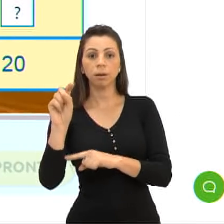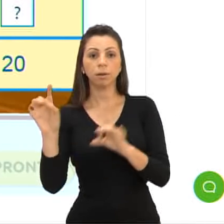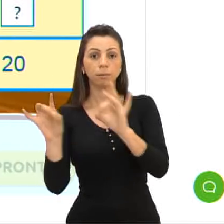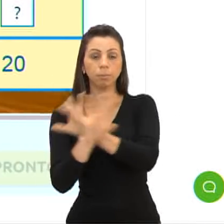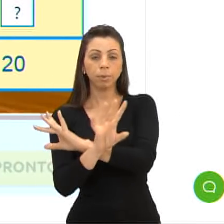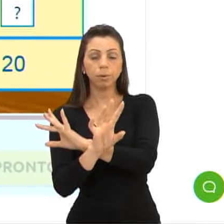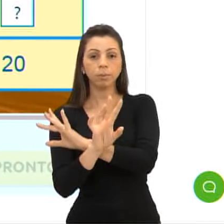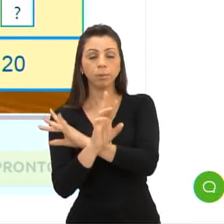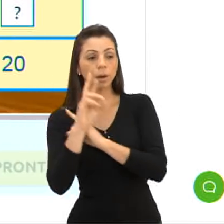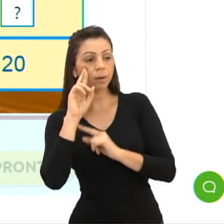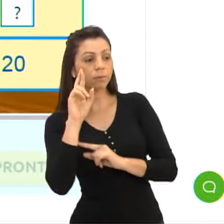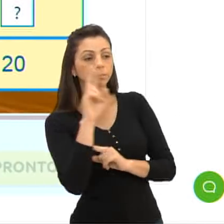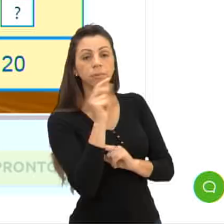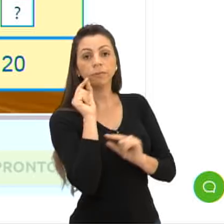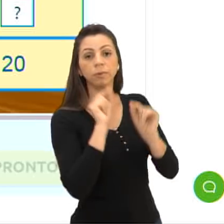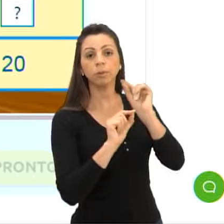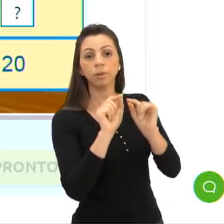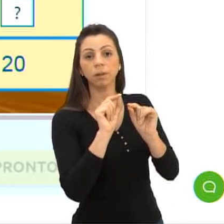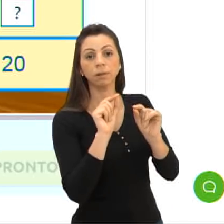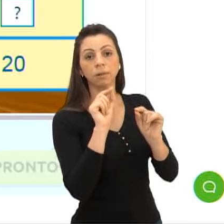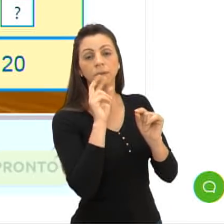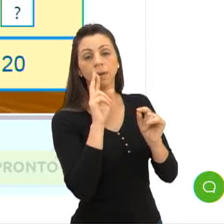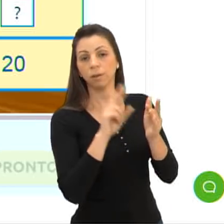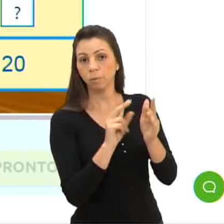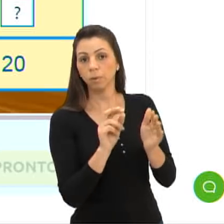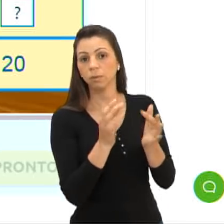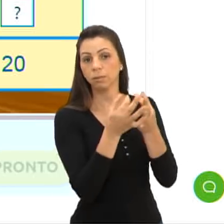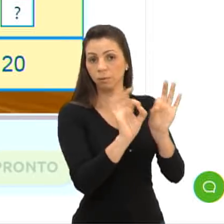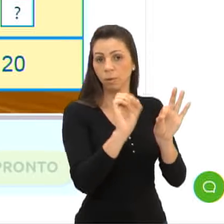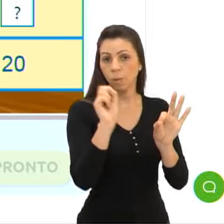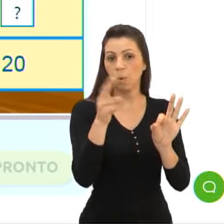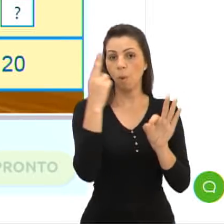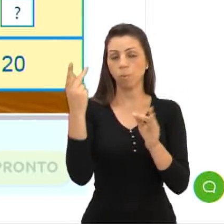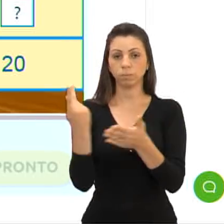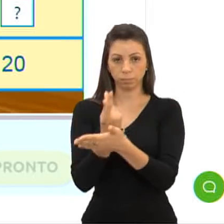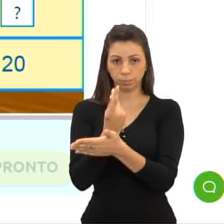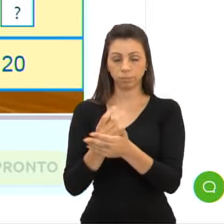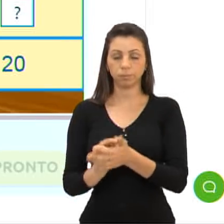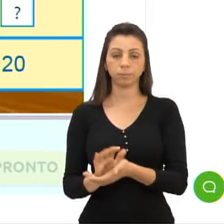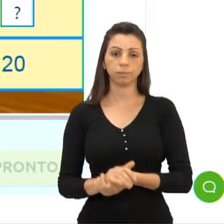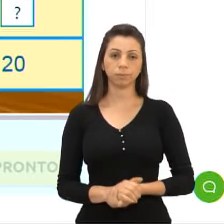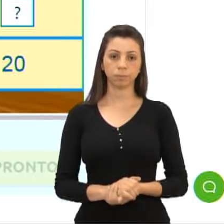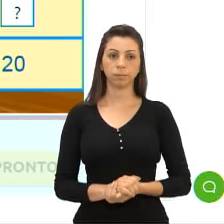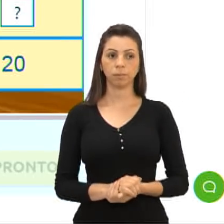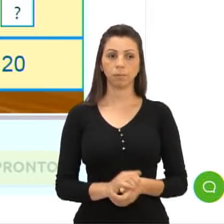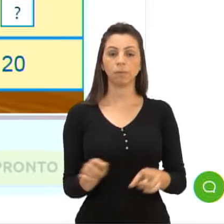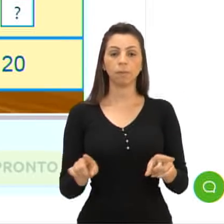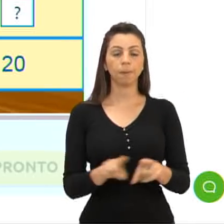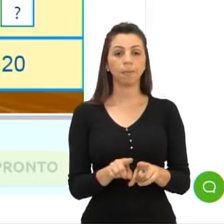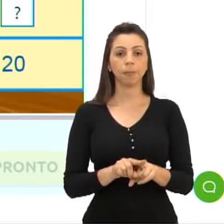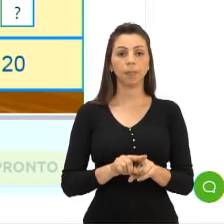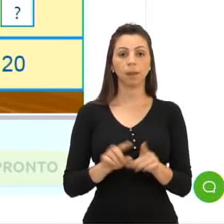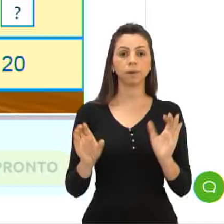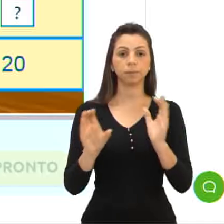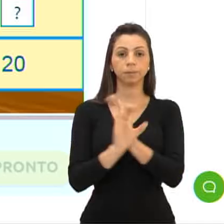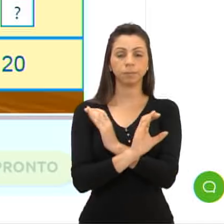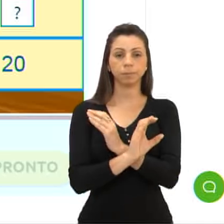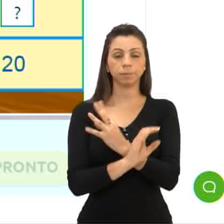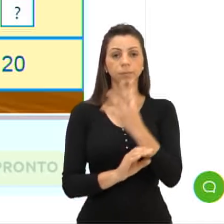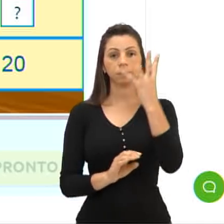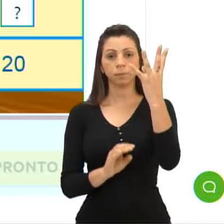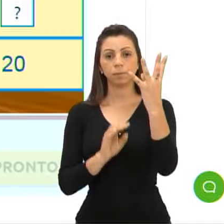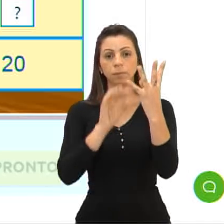resultado está certo ou se ele está errado. Aqui embaixo ele mostra uma observação para vocês, sugerindo que complete as